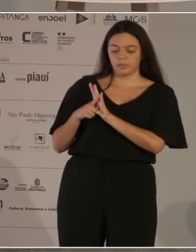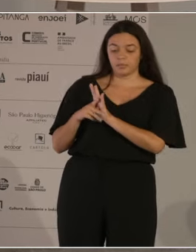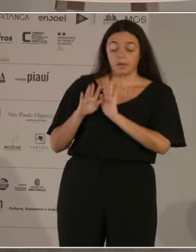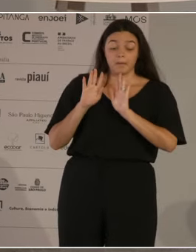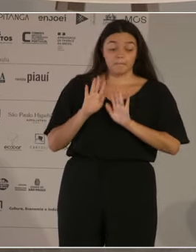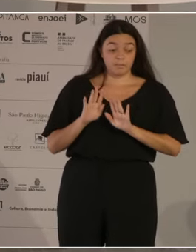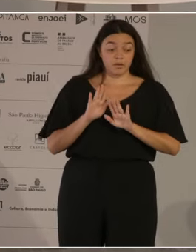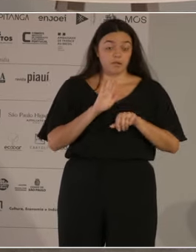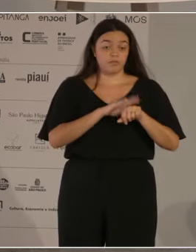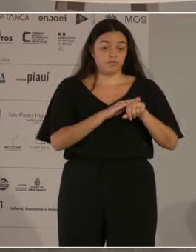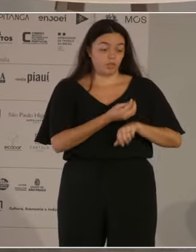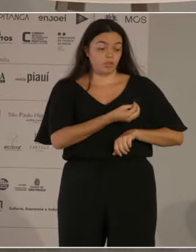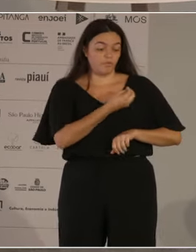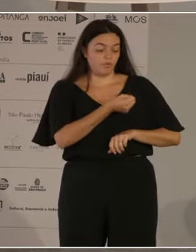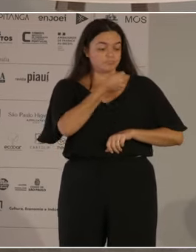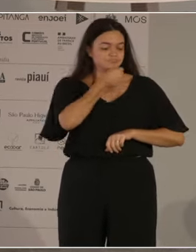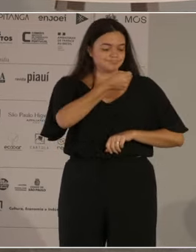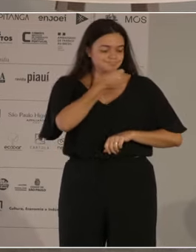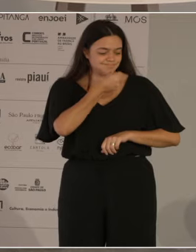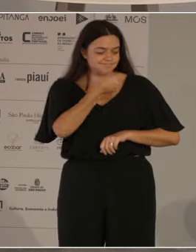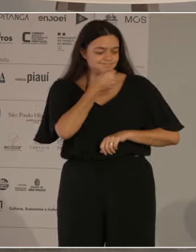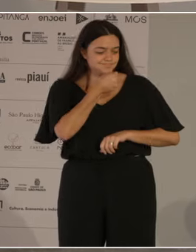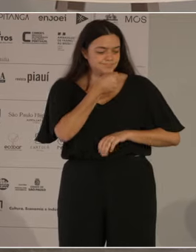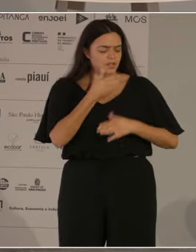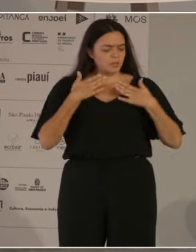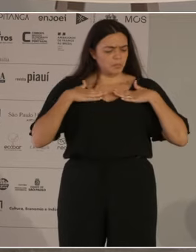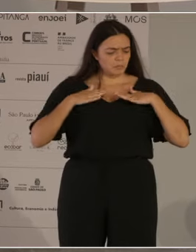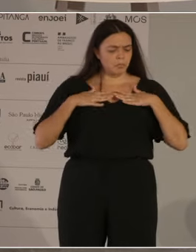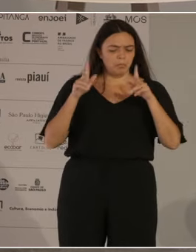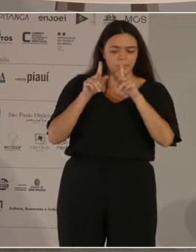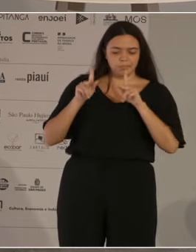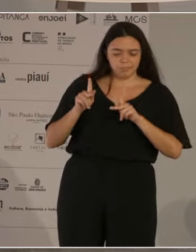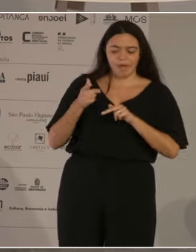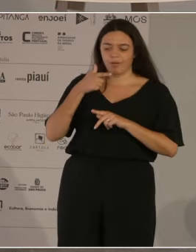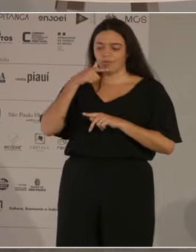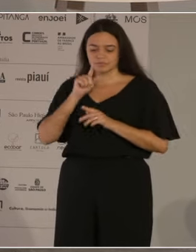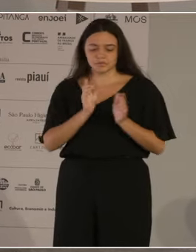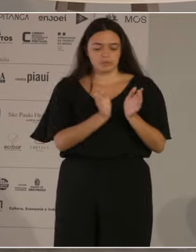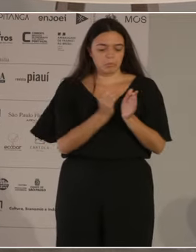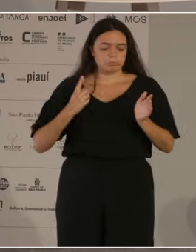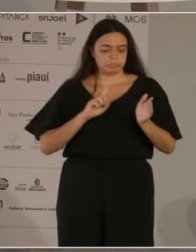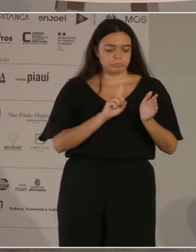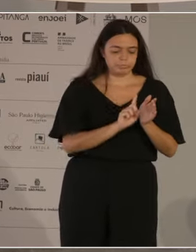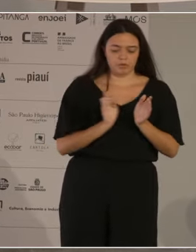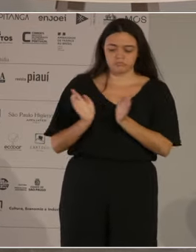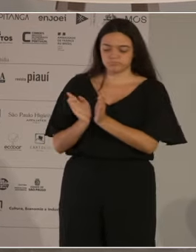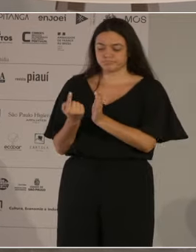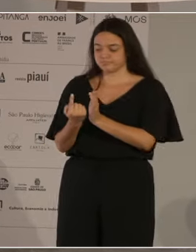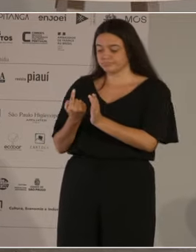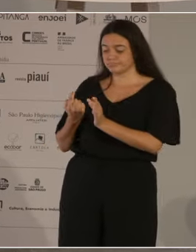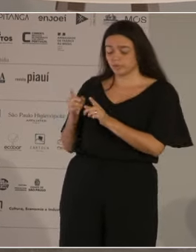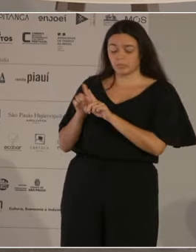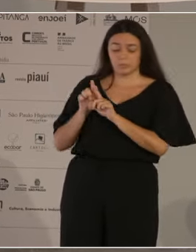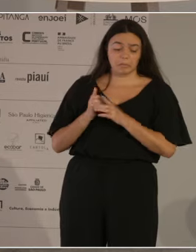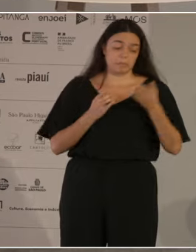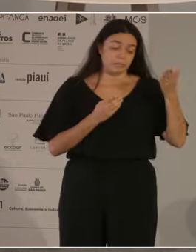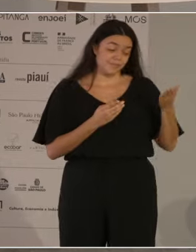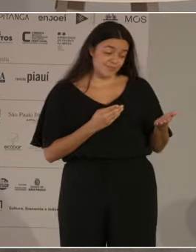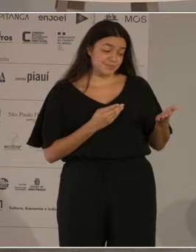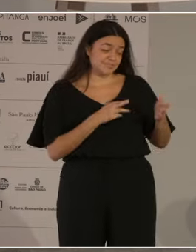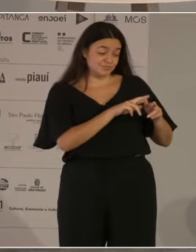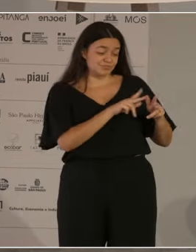ser do jornalismo me dá uma leveza de poder entrar e sair de algumas questões que eu sinto que, para vocês, seria mais porque vocês